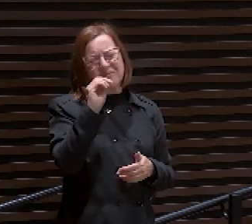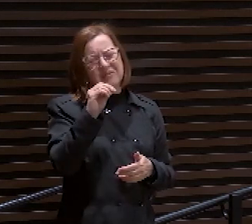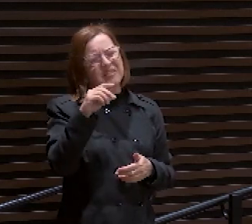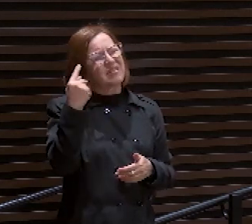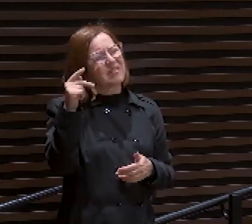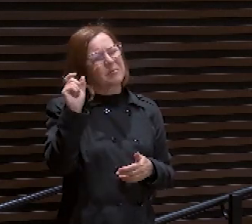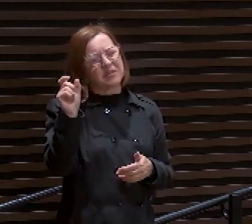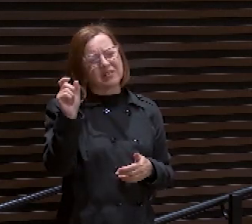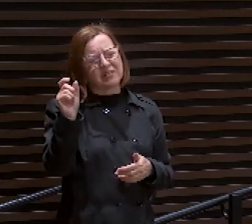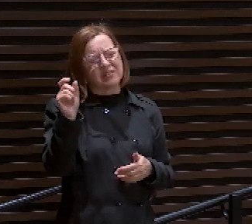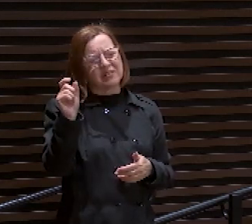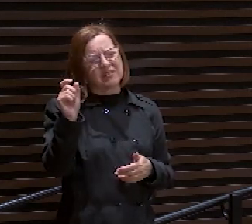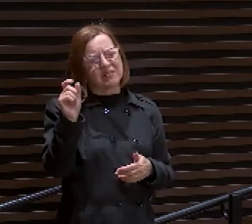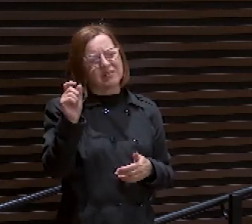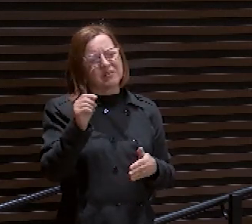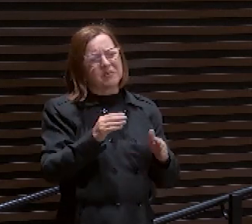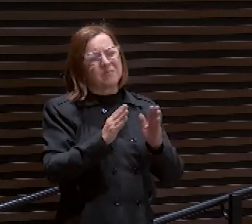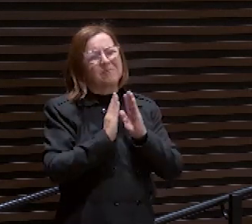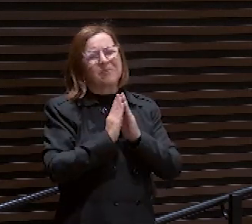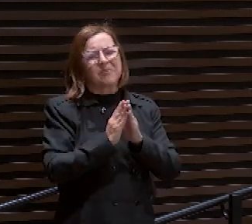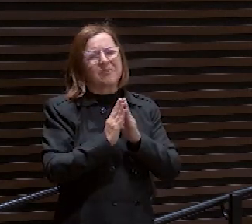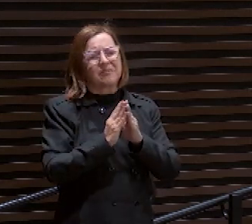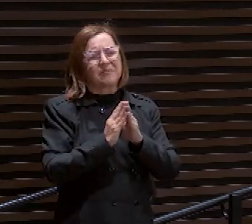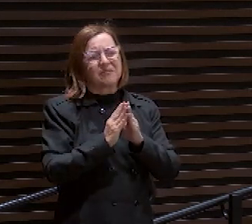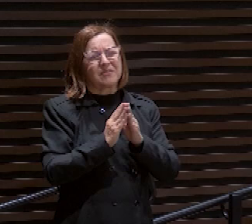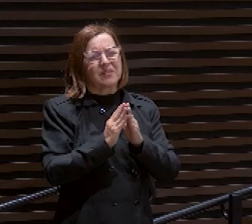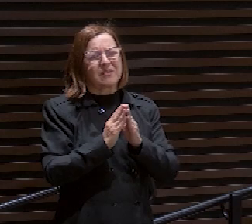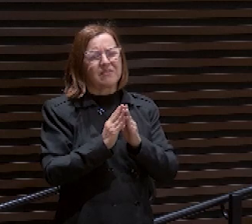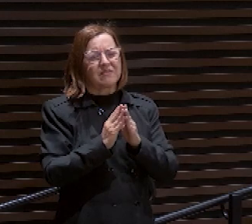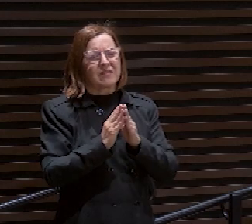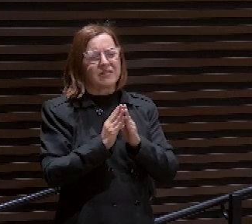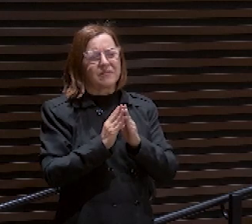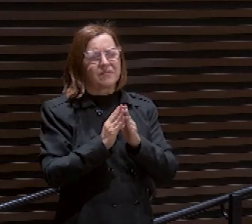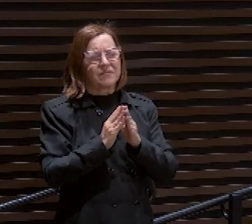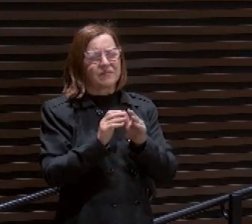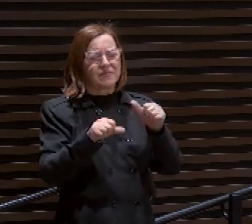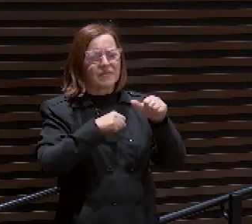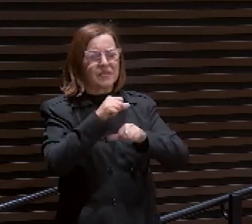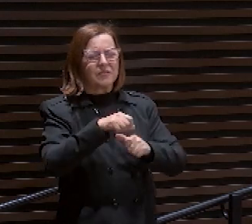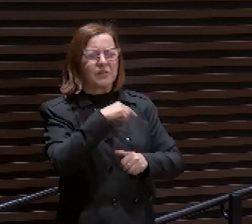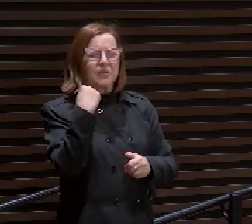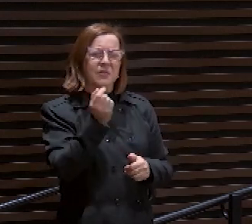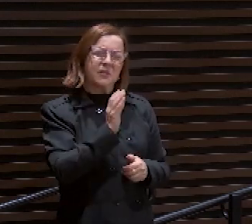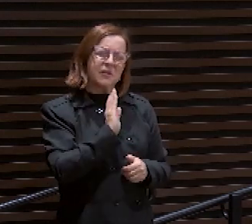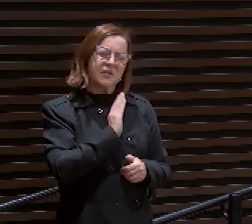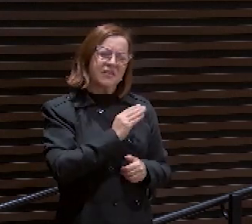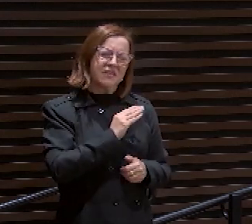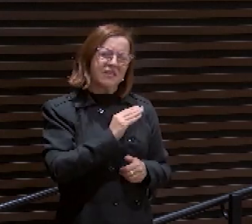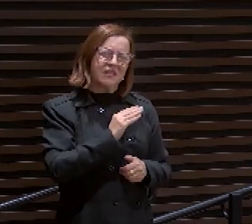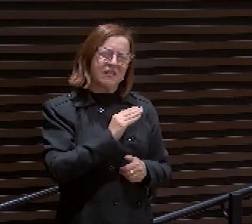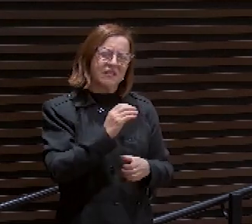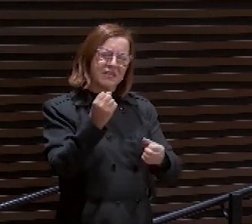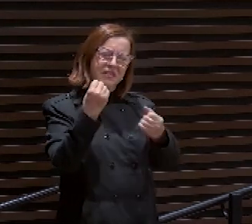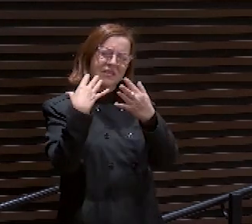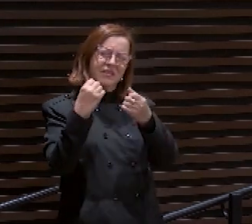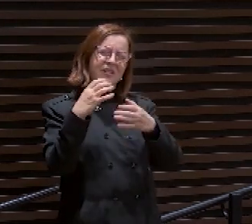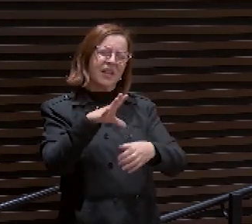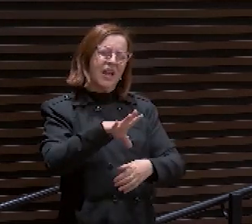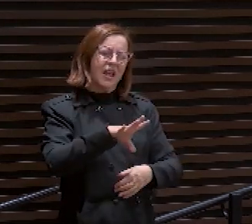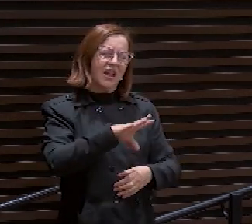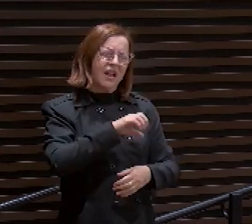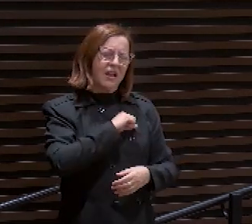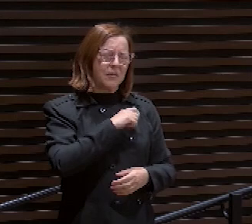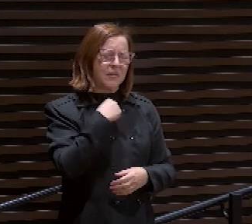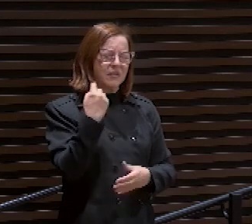Senhor trate o nosso coração e nos ensine a amarmos os nossos inimigos, fazendo o bem aos que nos odeiam, para